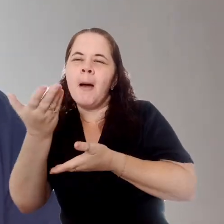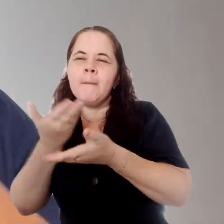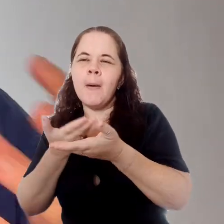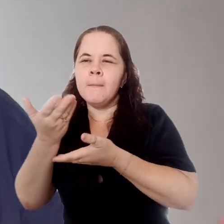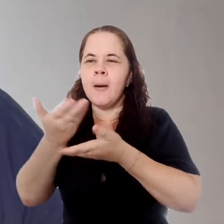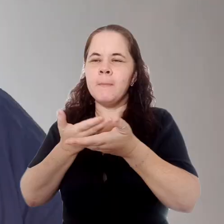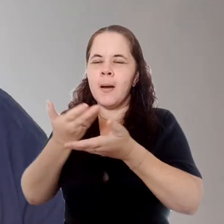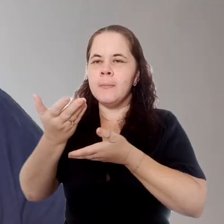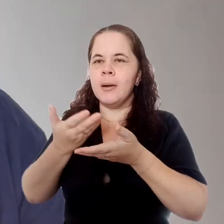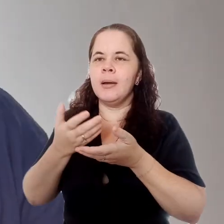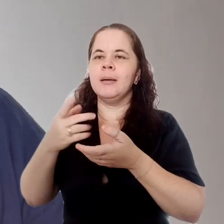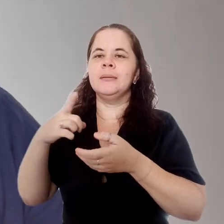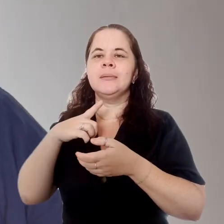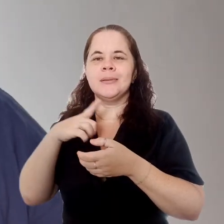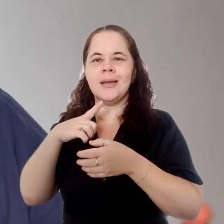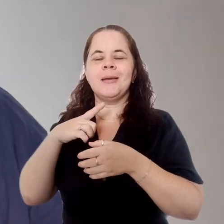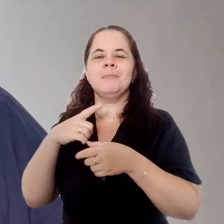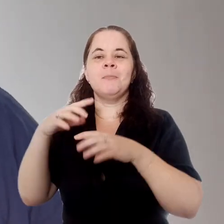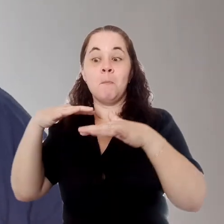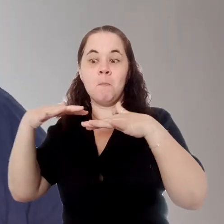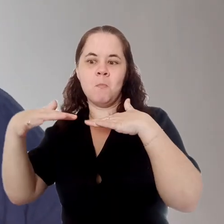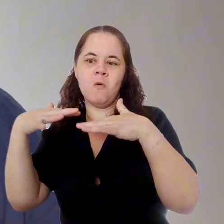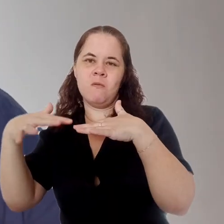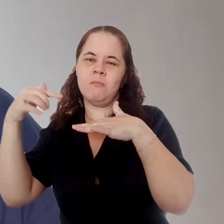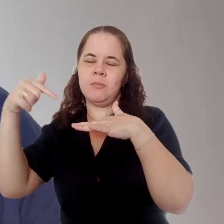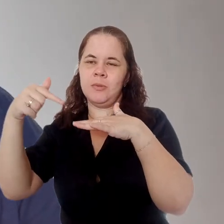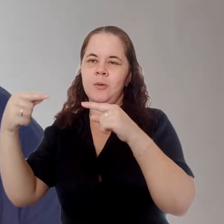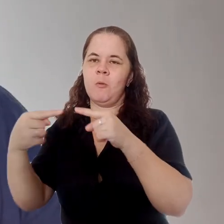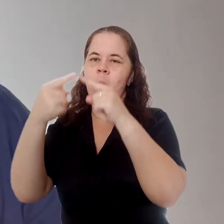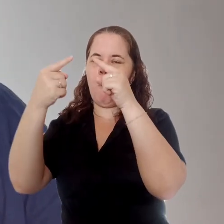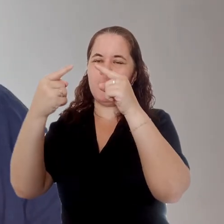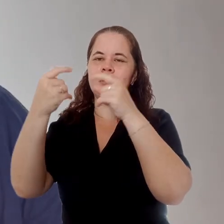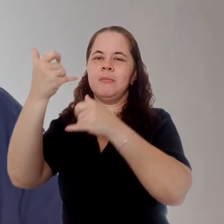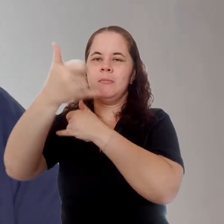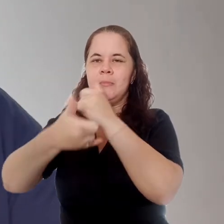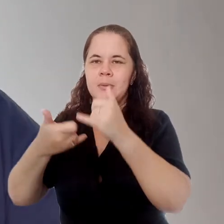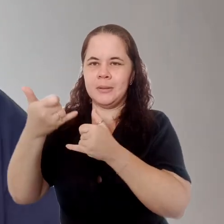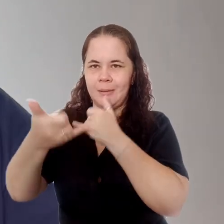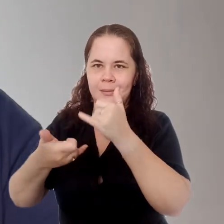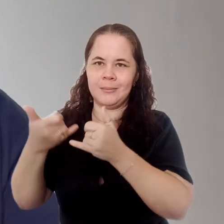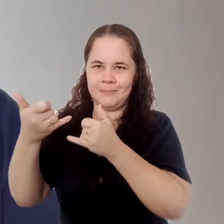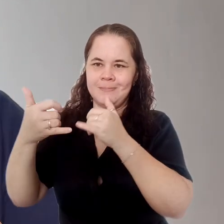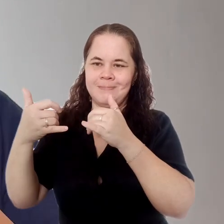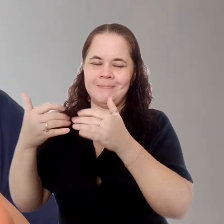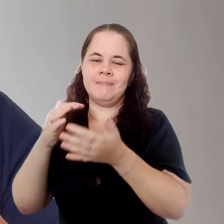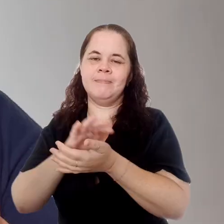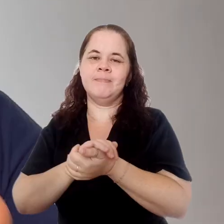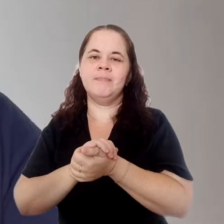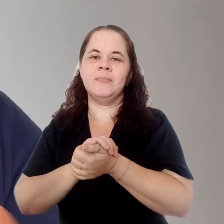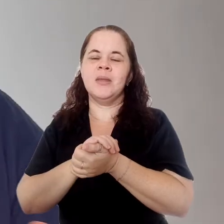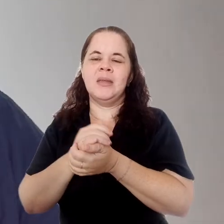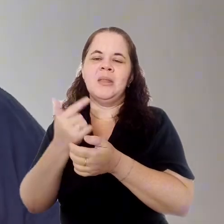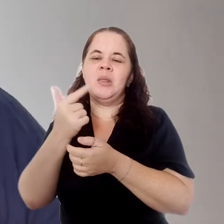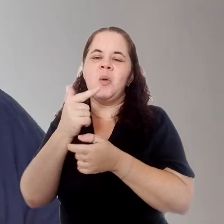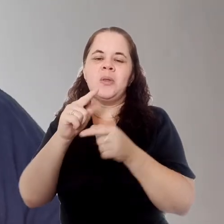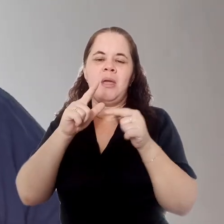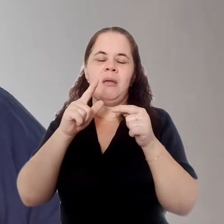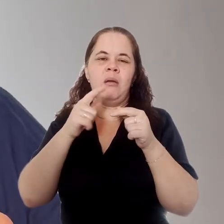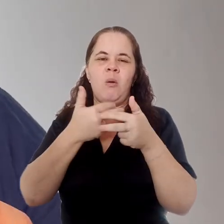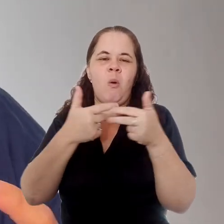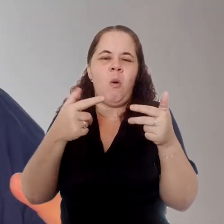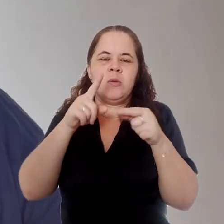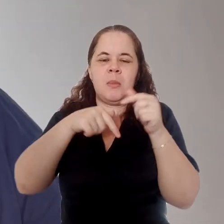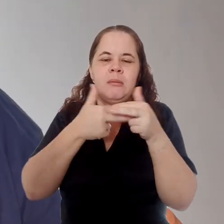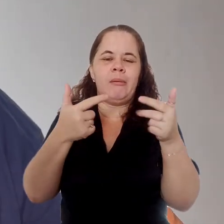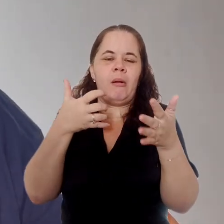envolve oralidade. Isso sim é a brincadeira, porque elas não dependem de um processo manufaturado ou industrial.